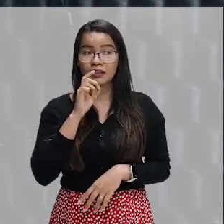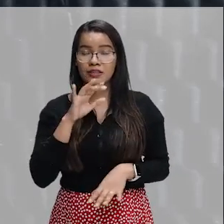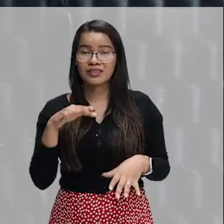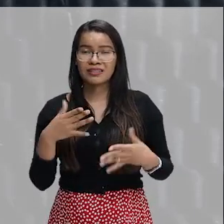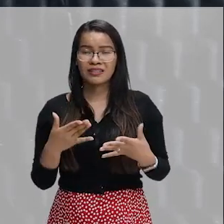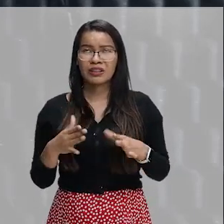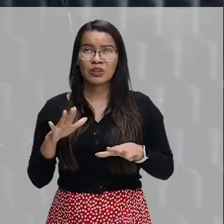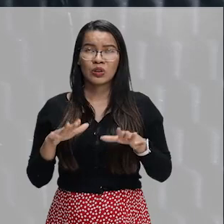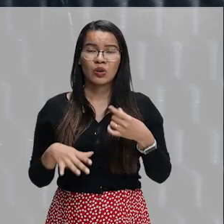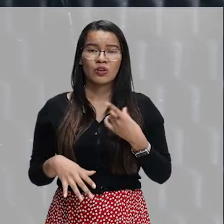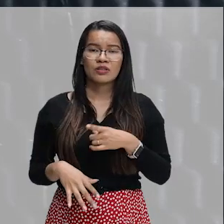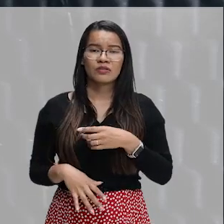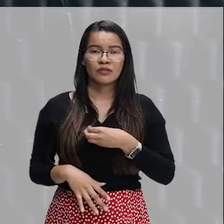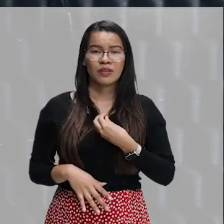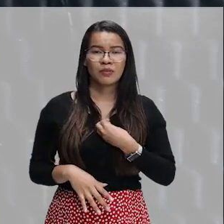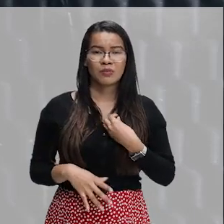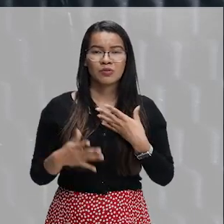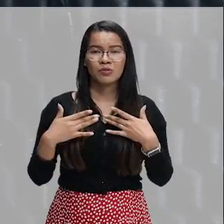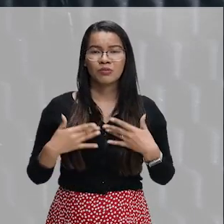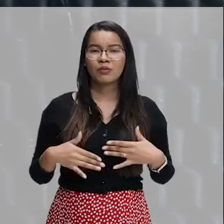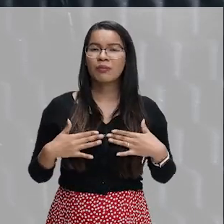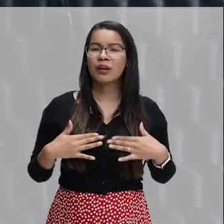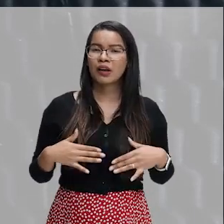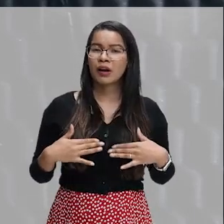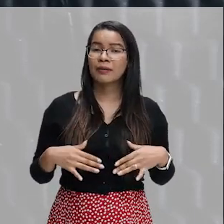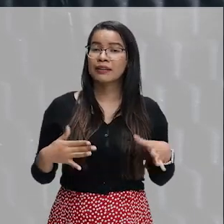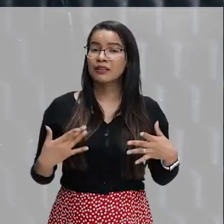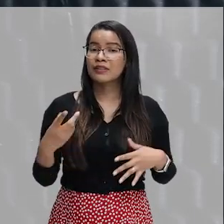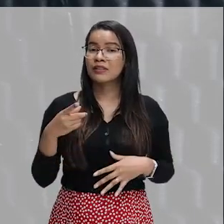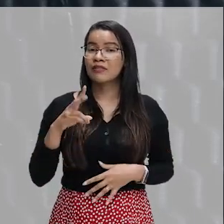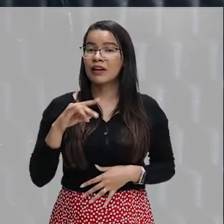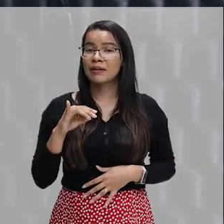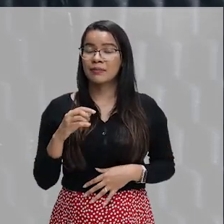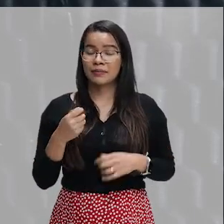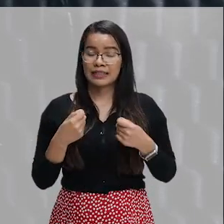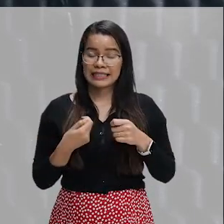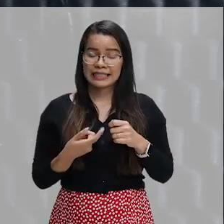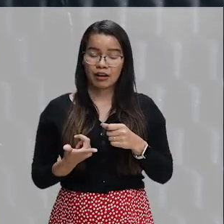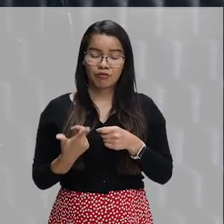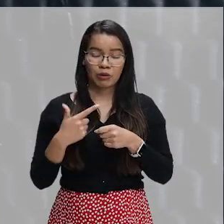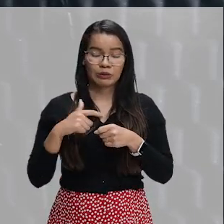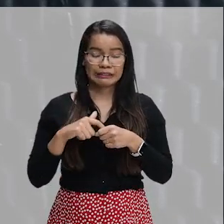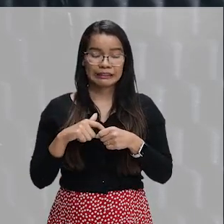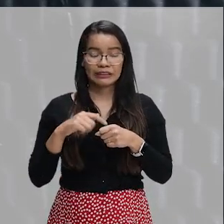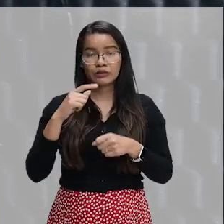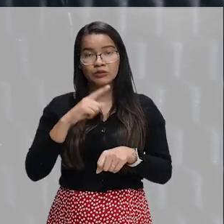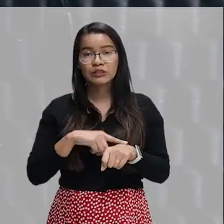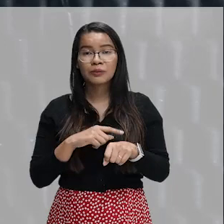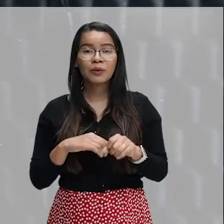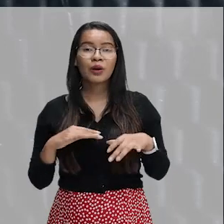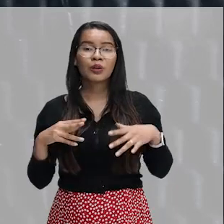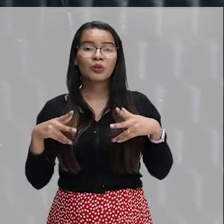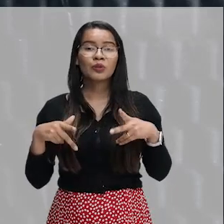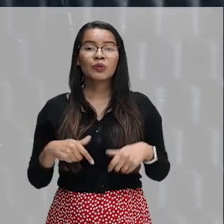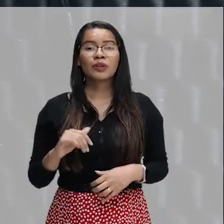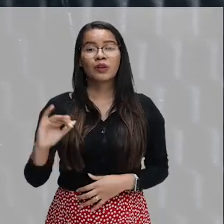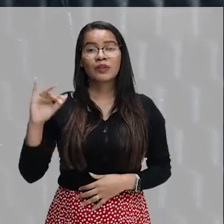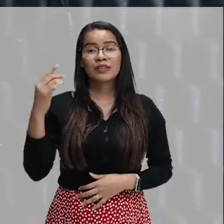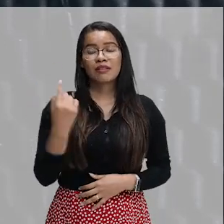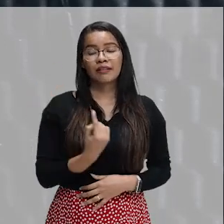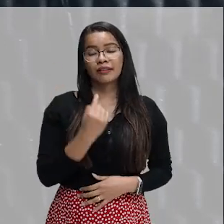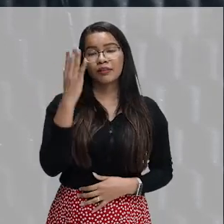clima de calmaria? Aí você vai precisar recorrer no tempo a tudo que acontecia no Brasil e no mundo